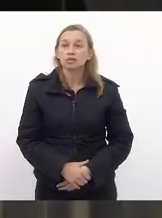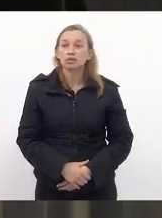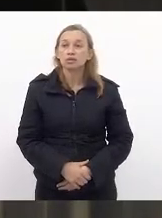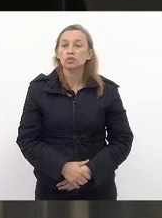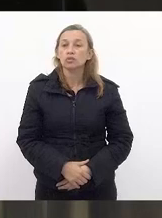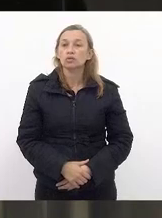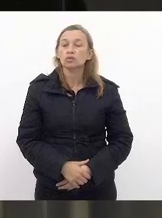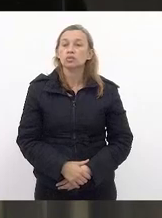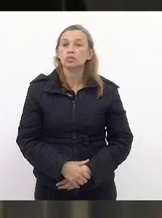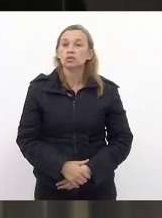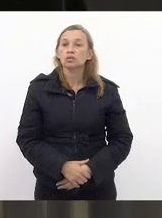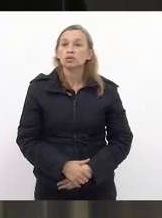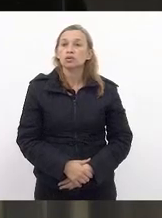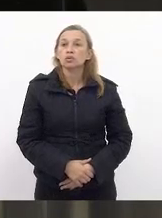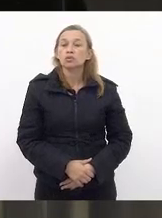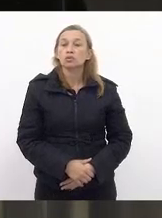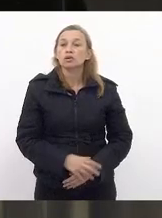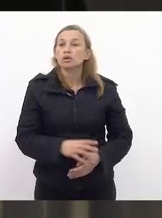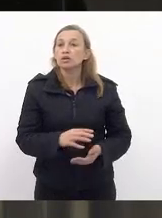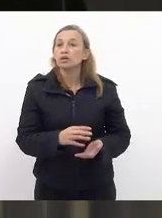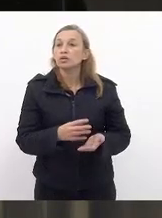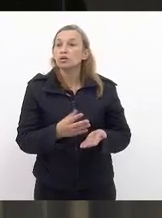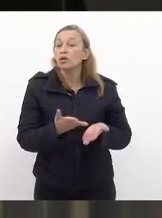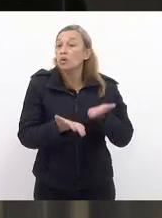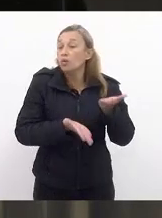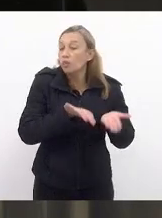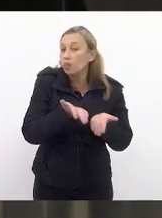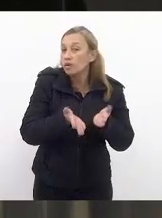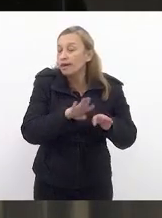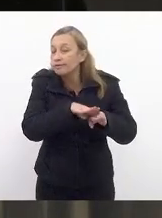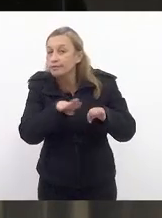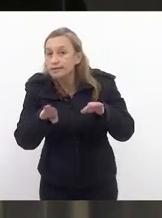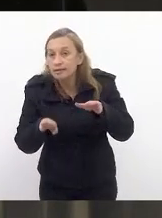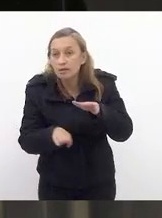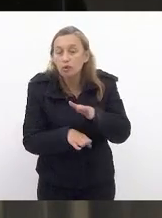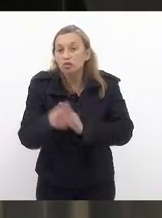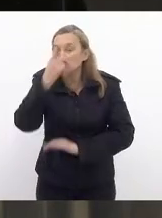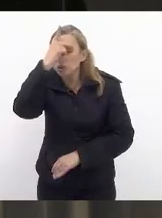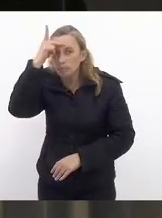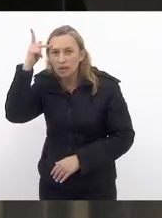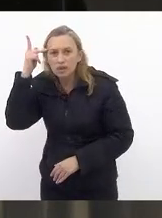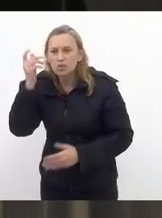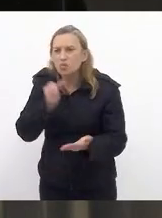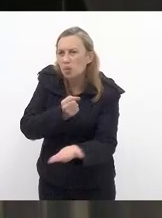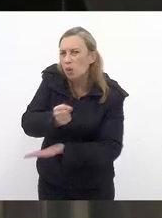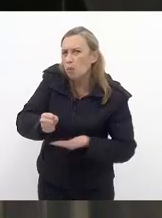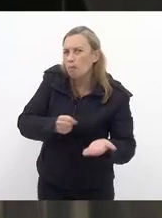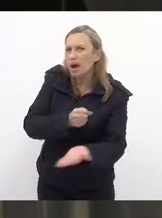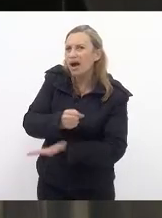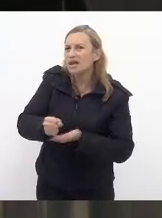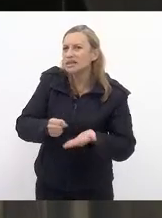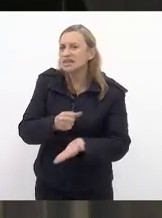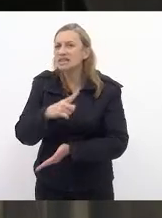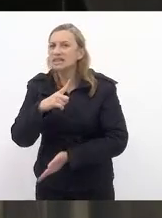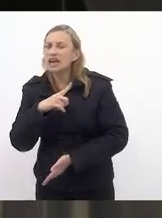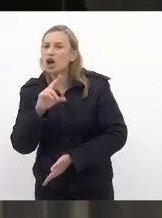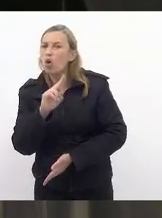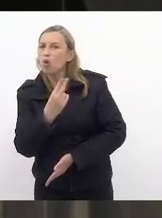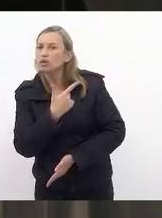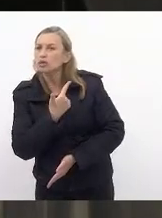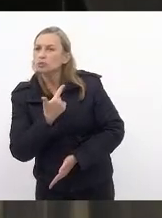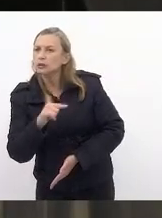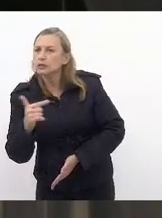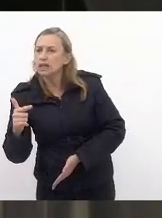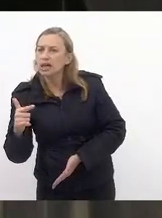e o tratamento desigual de pessoas com base em ter ou não ter